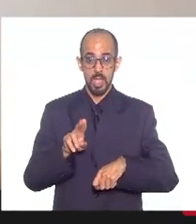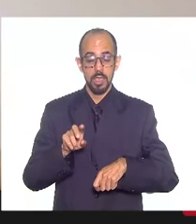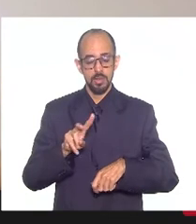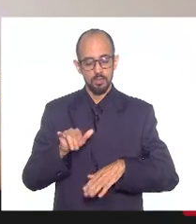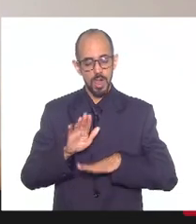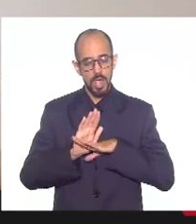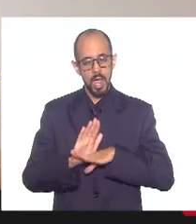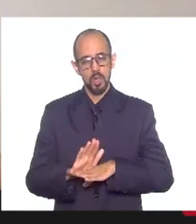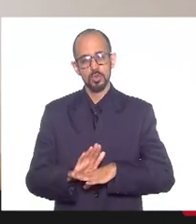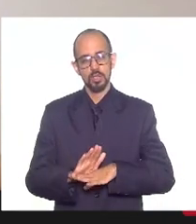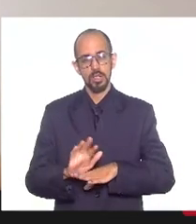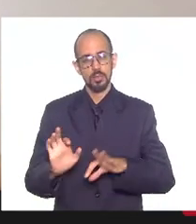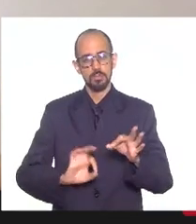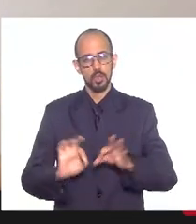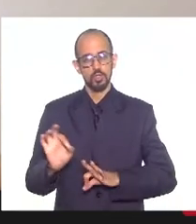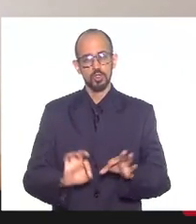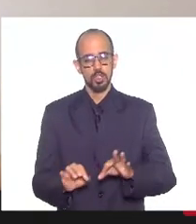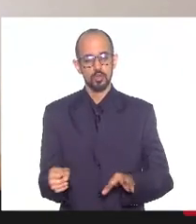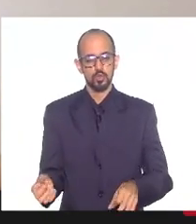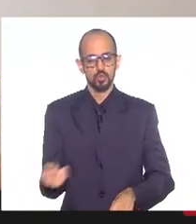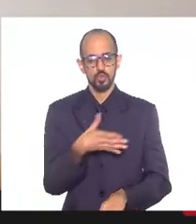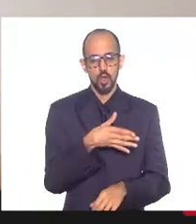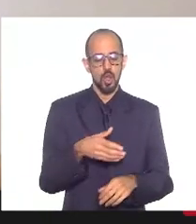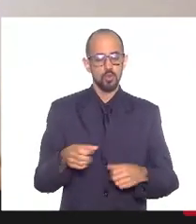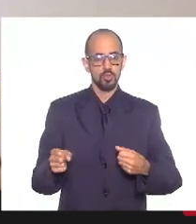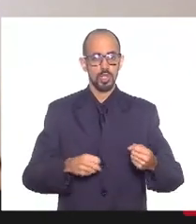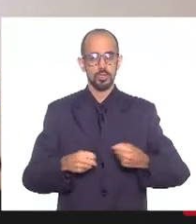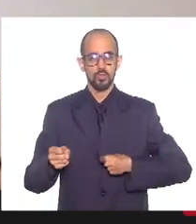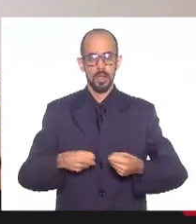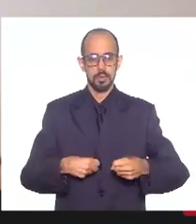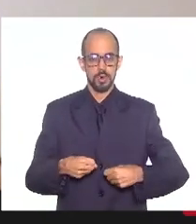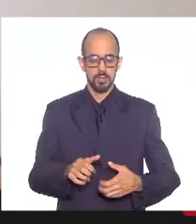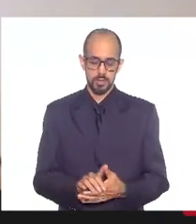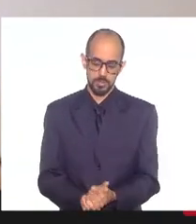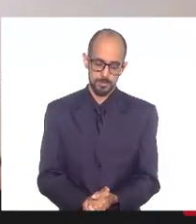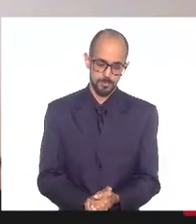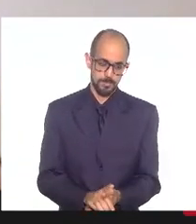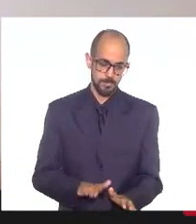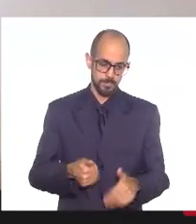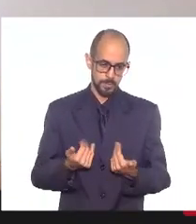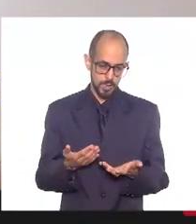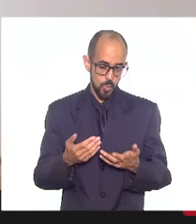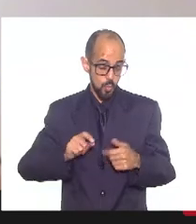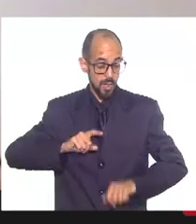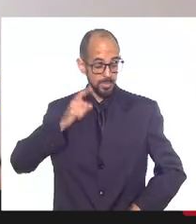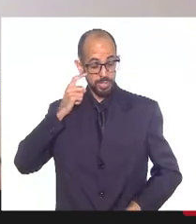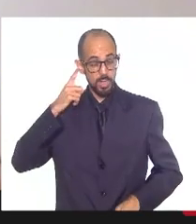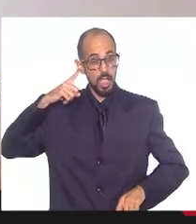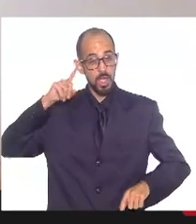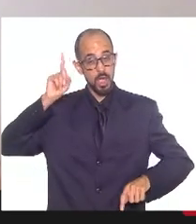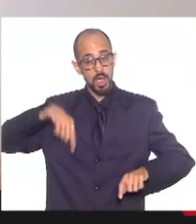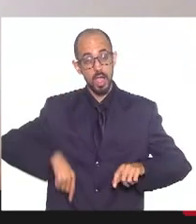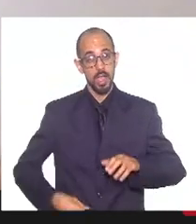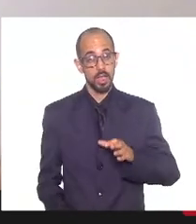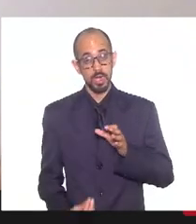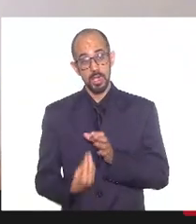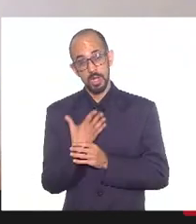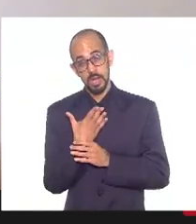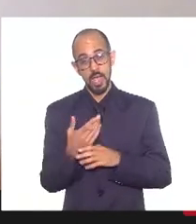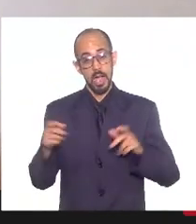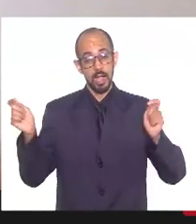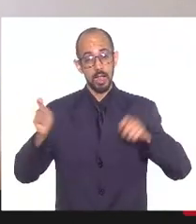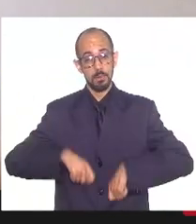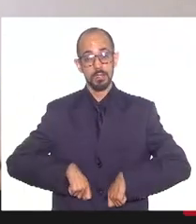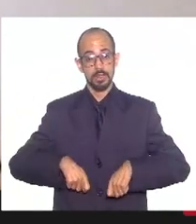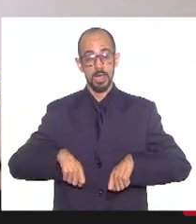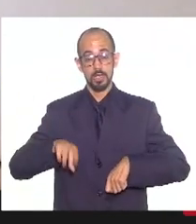também projetos de novos gasodutos. Ou seja, a direção é criar condições para a